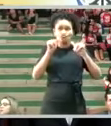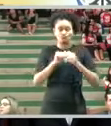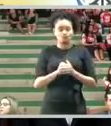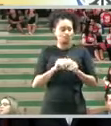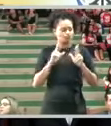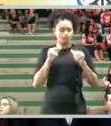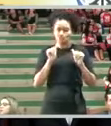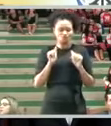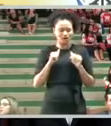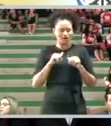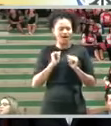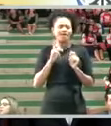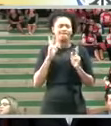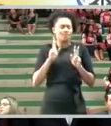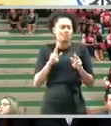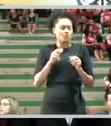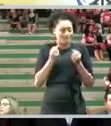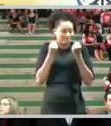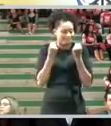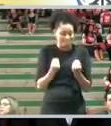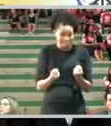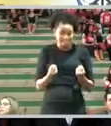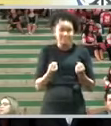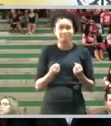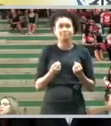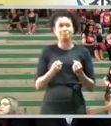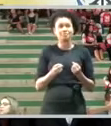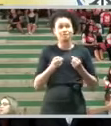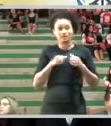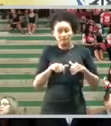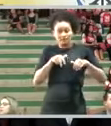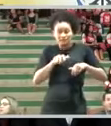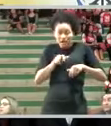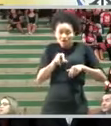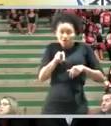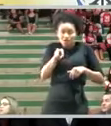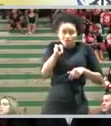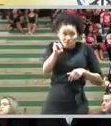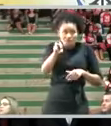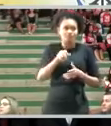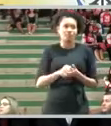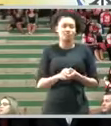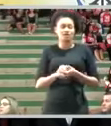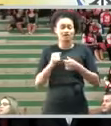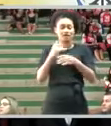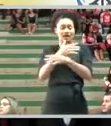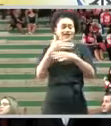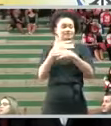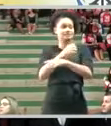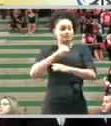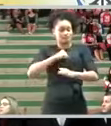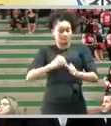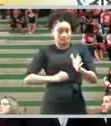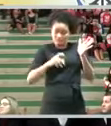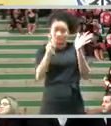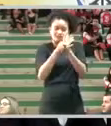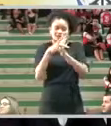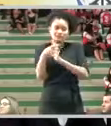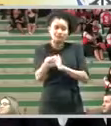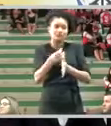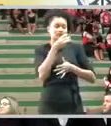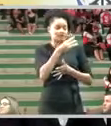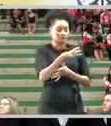peso. Então, se elas for para Bet-Semen, que é a cidade sacerdotal, cerca de